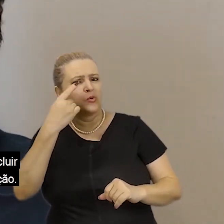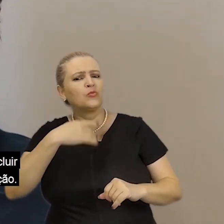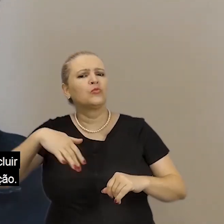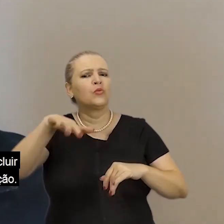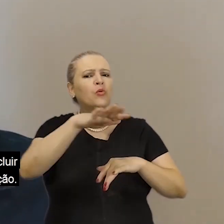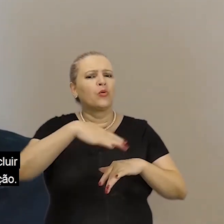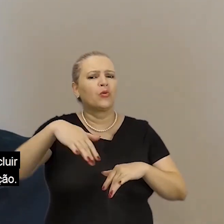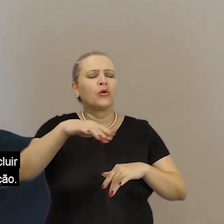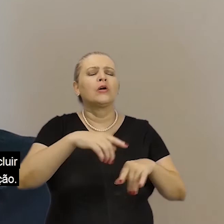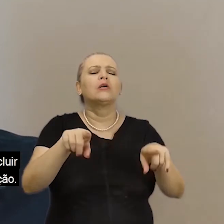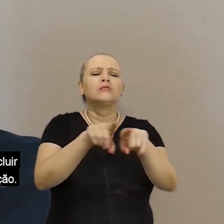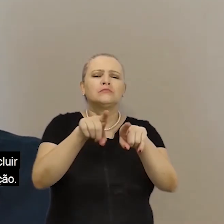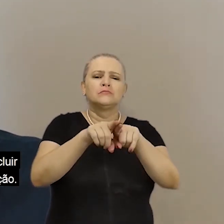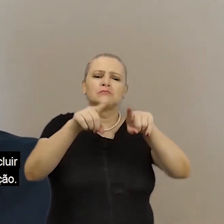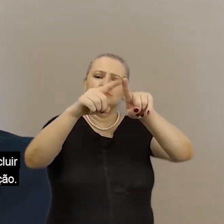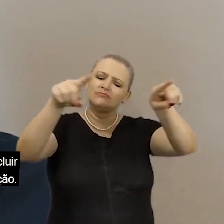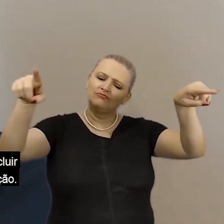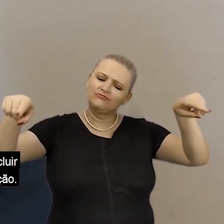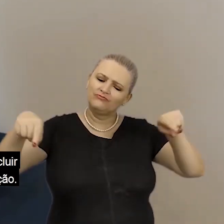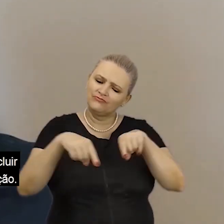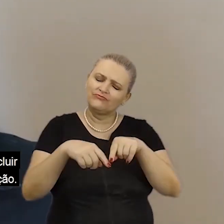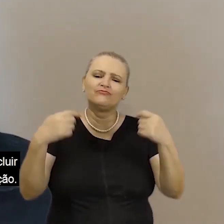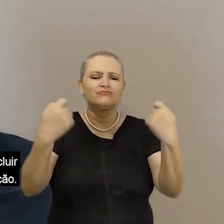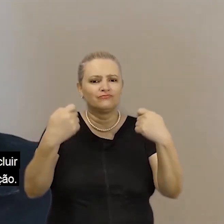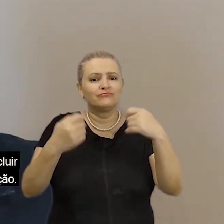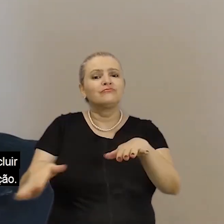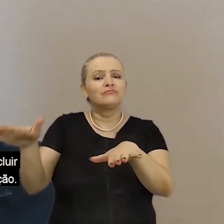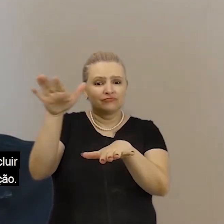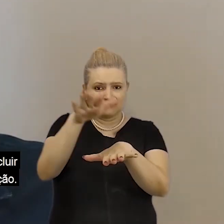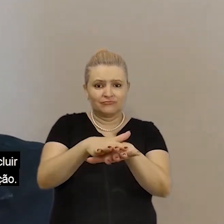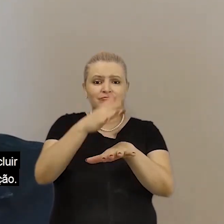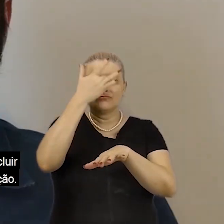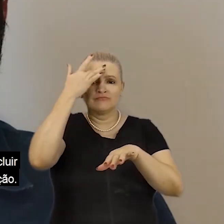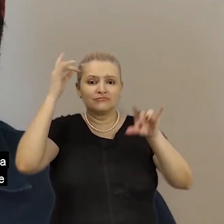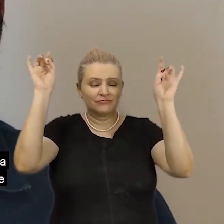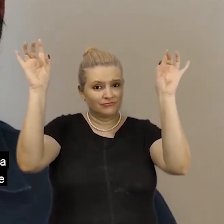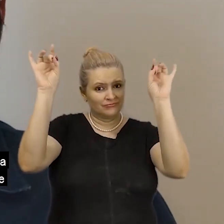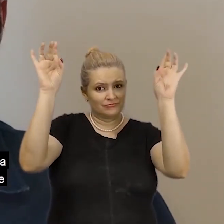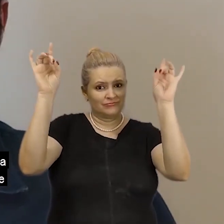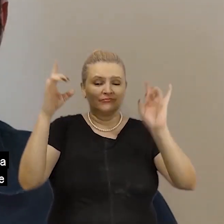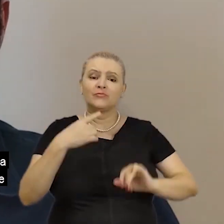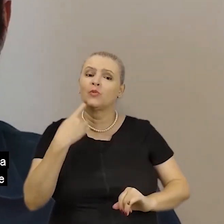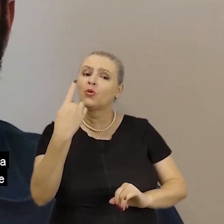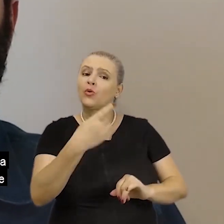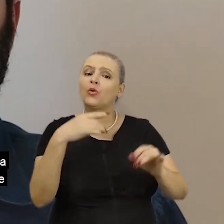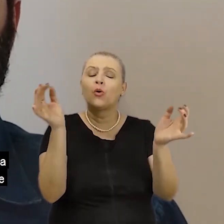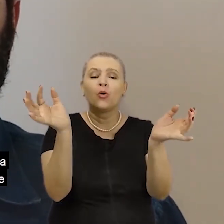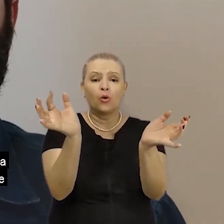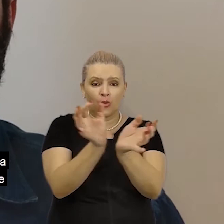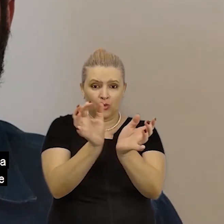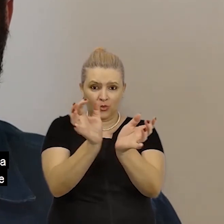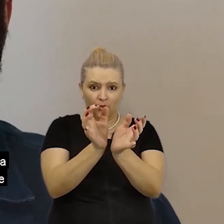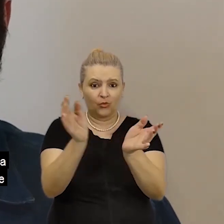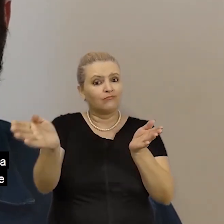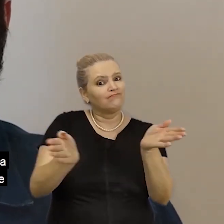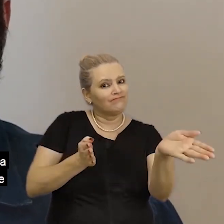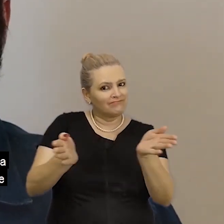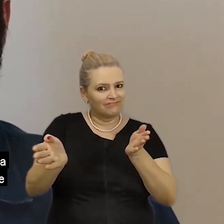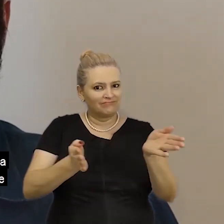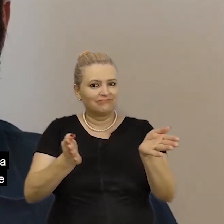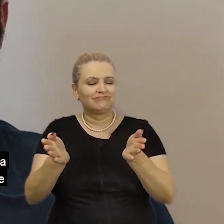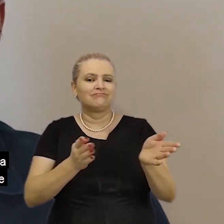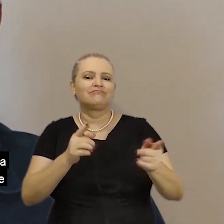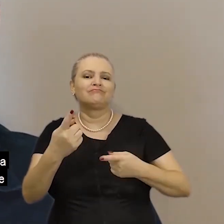blocos, eles devem incluir pessoas com deficiência na própria discussão. Então, o nosso grupo de acessibilidade da Orquestra Voadora